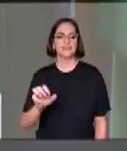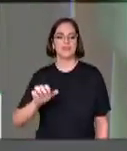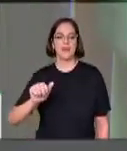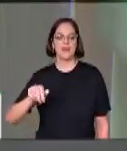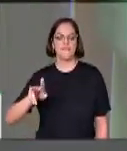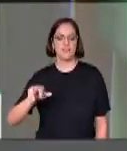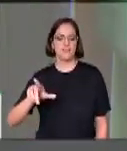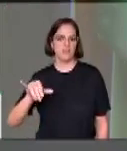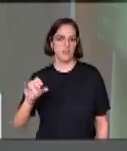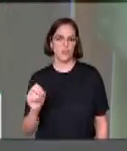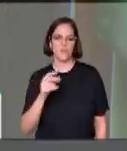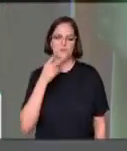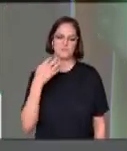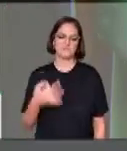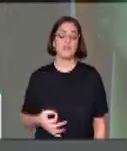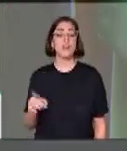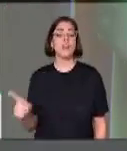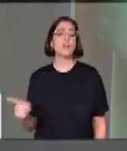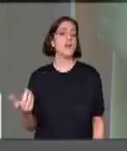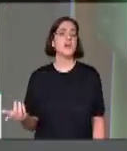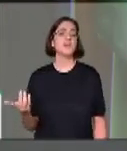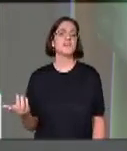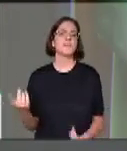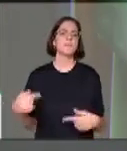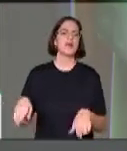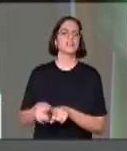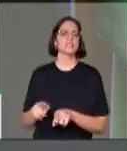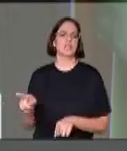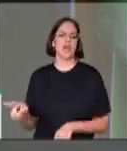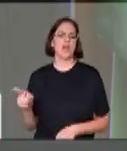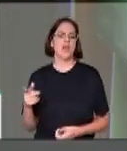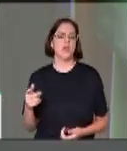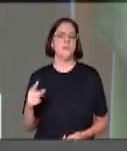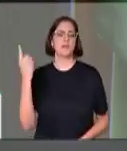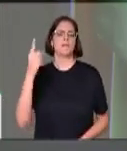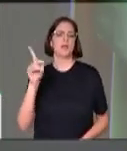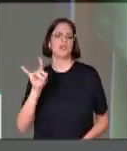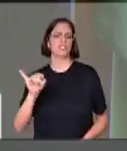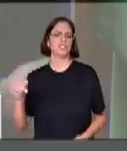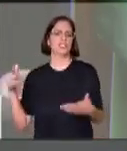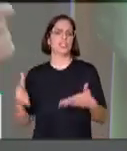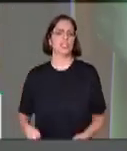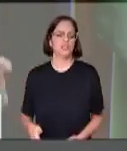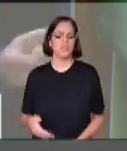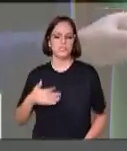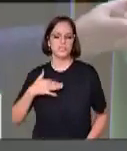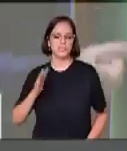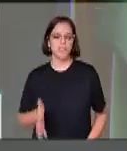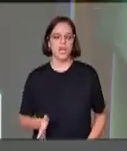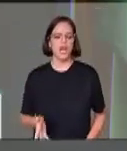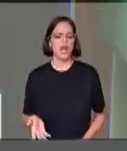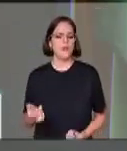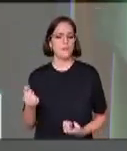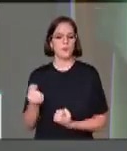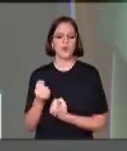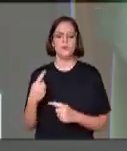município me tem como parceiro da sua gestão desde o seu primeiro dia de mandato, porque por lá, como todos os outros municípios do estado,